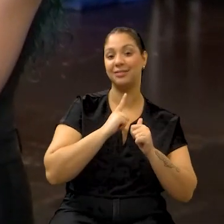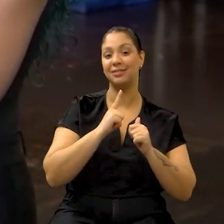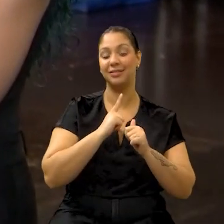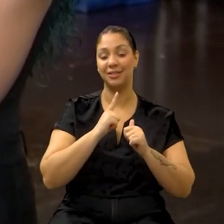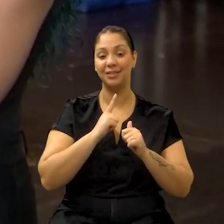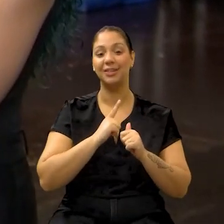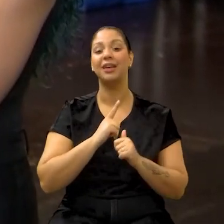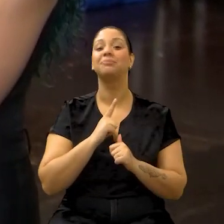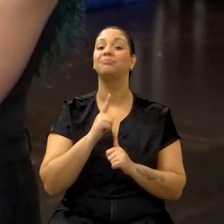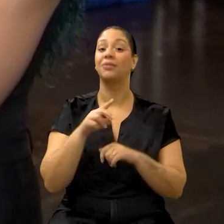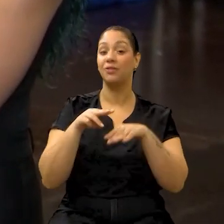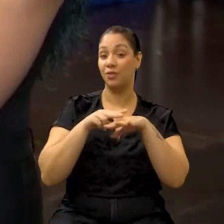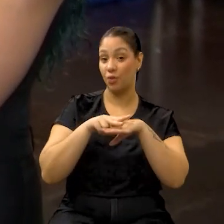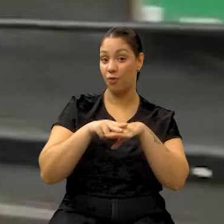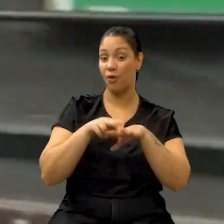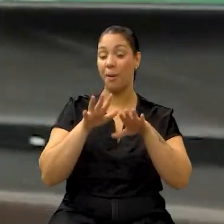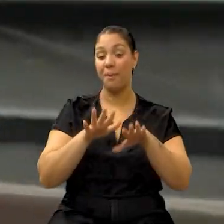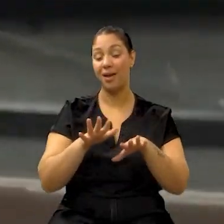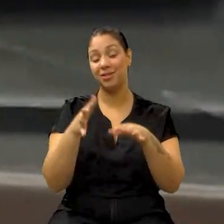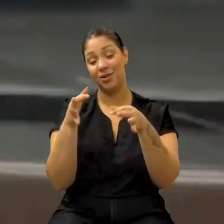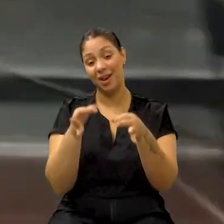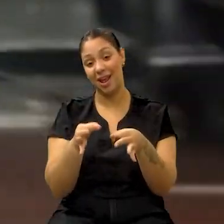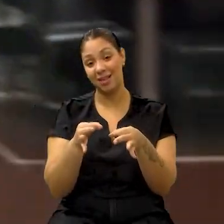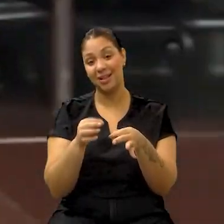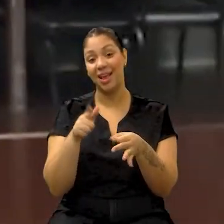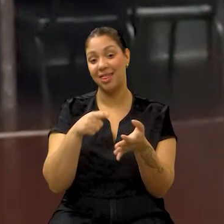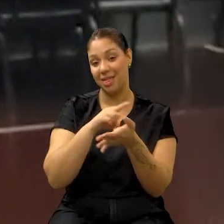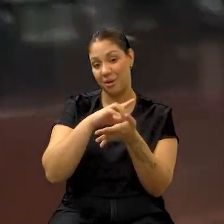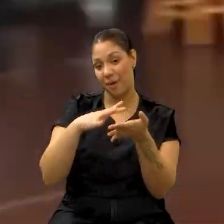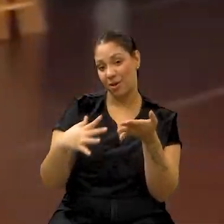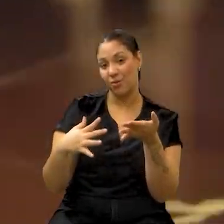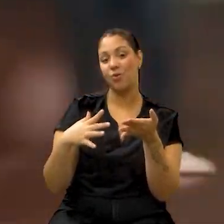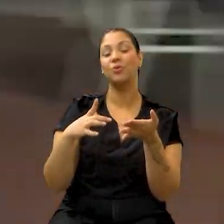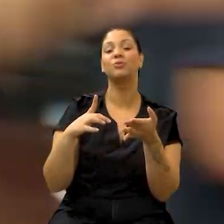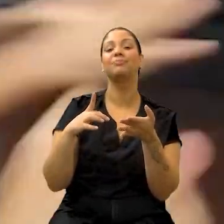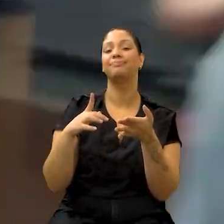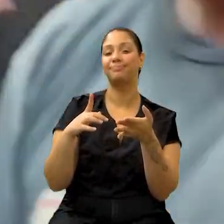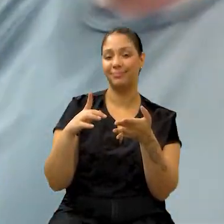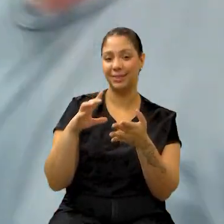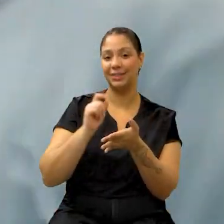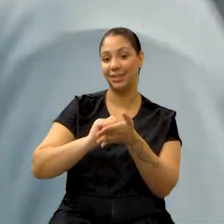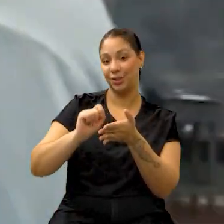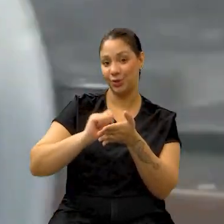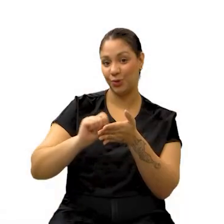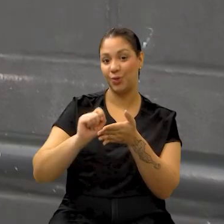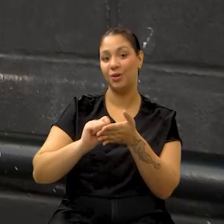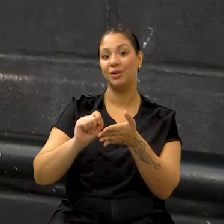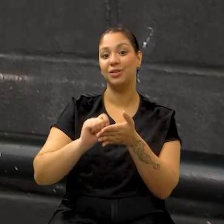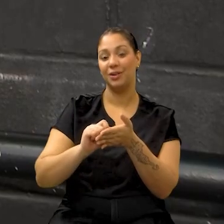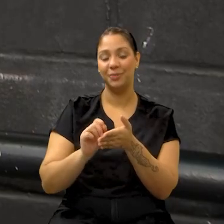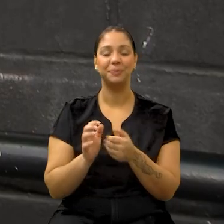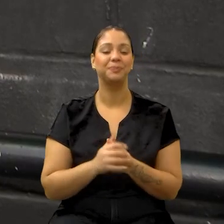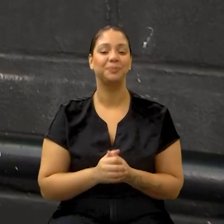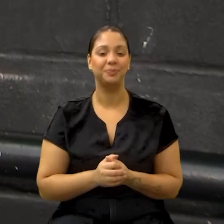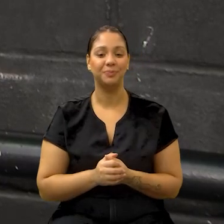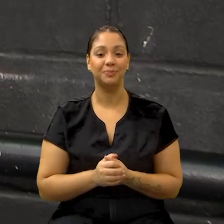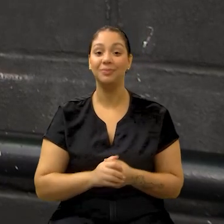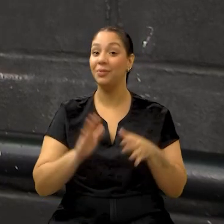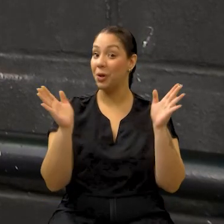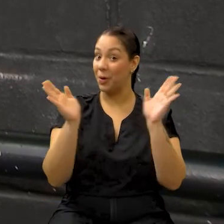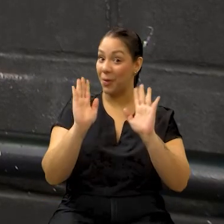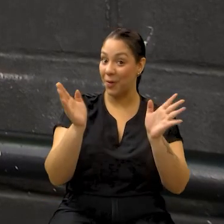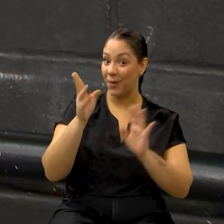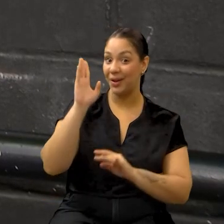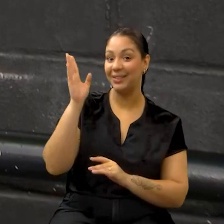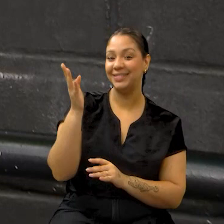espetáculo Viúva, Porém Honesta, do dramaturgo, escritor e jornalista Nelson Rodrigues. Oi, Michel! Hoje eu vim